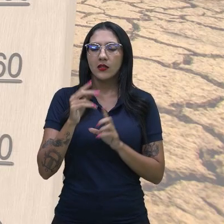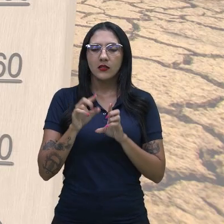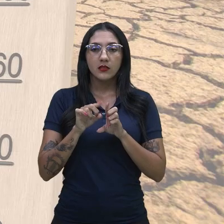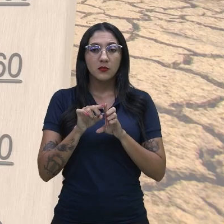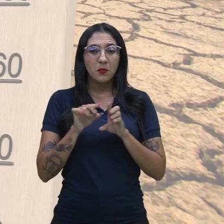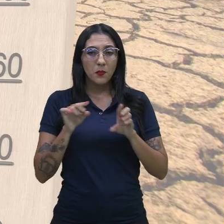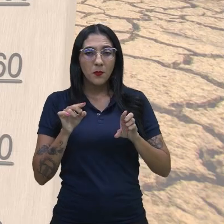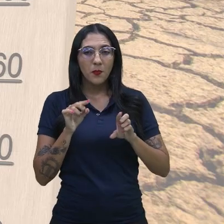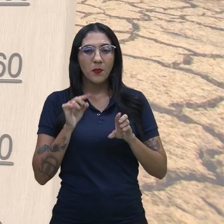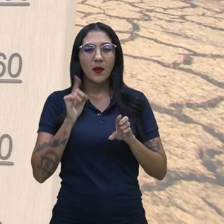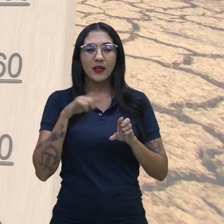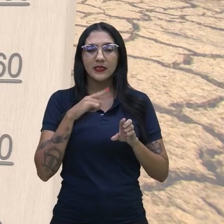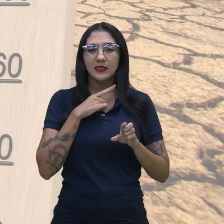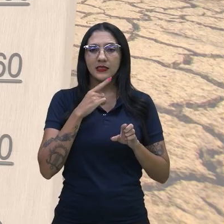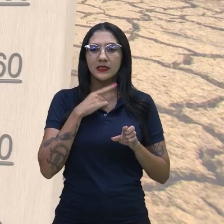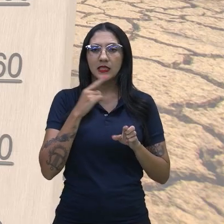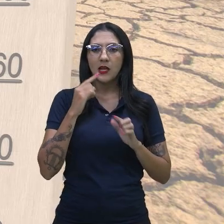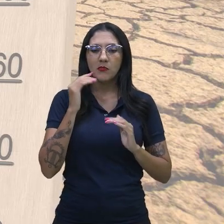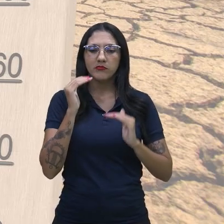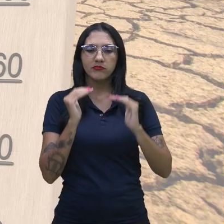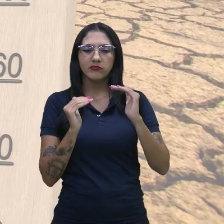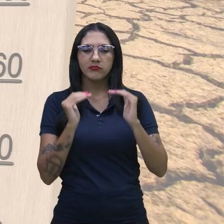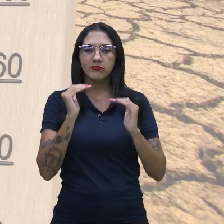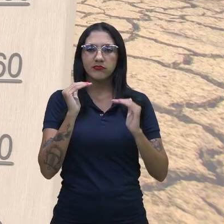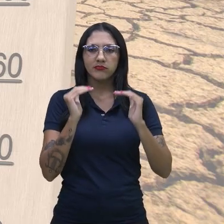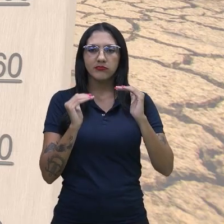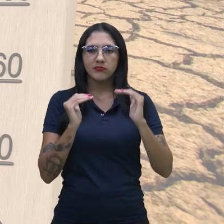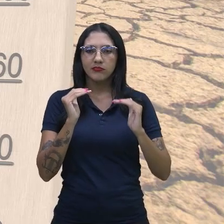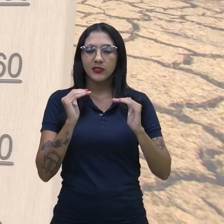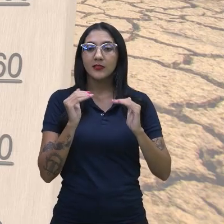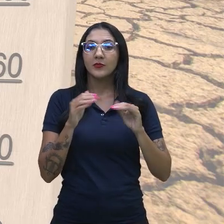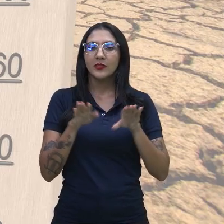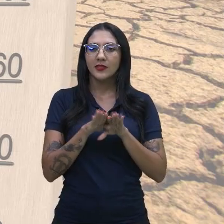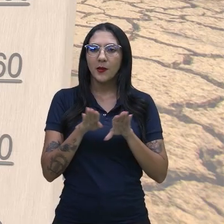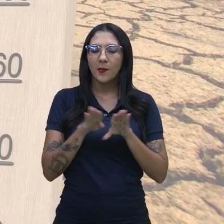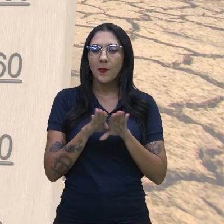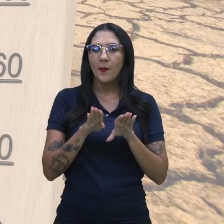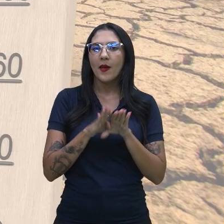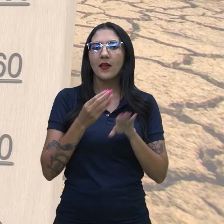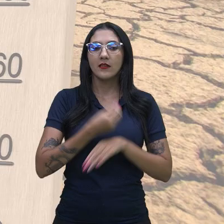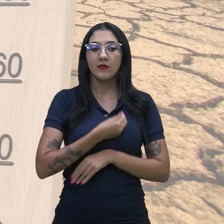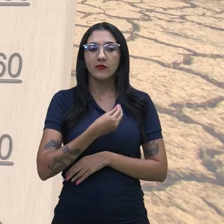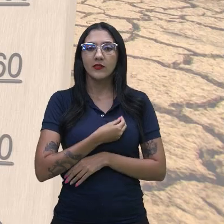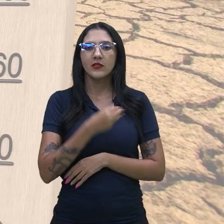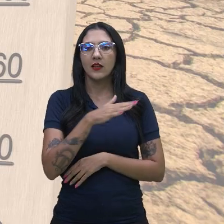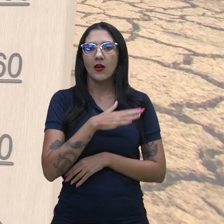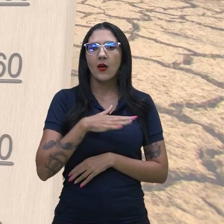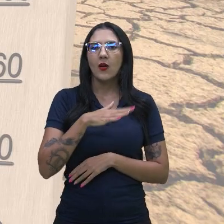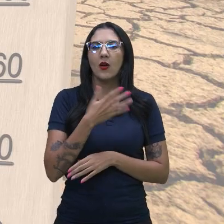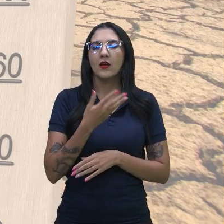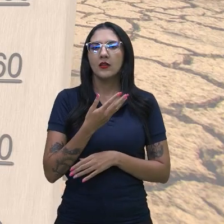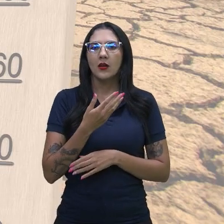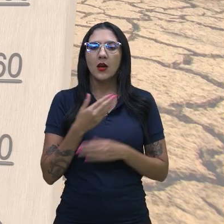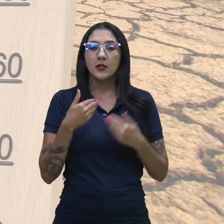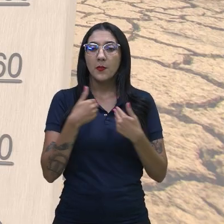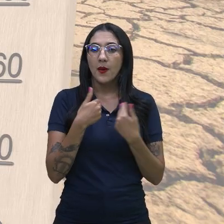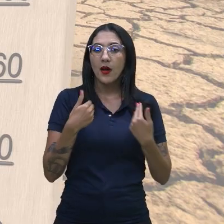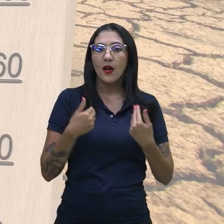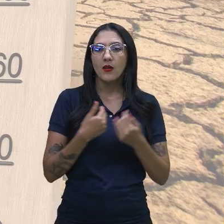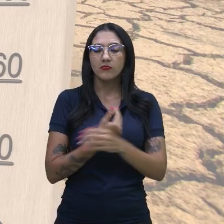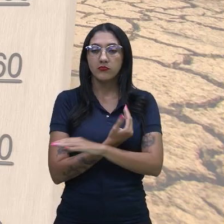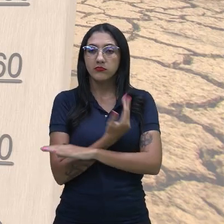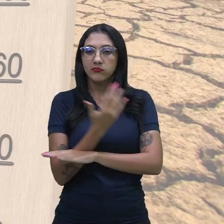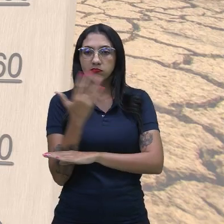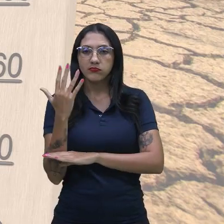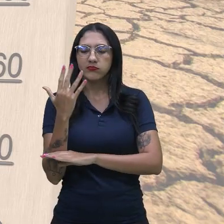vai gerar um desequilíbrio para os ecossistemas, né? Para as espécies da fauna, da flora, de uma forma geral. Não